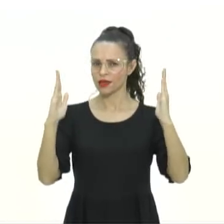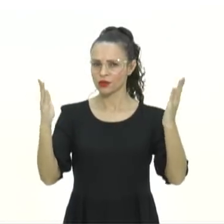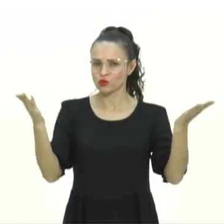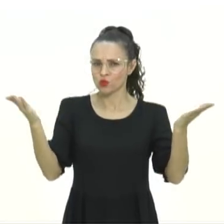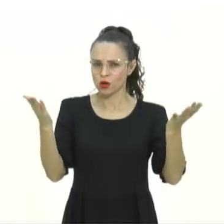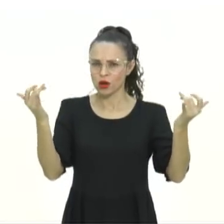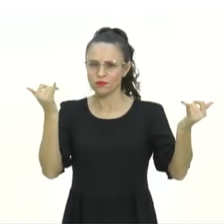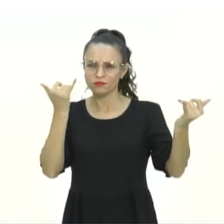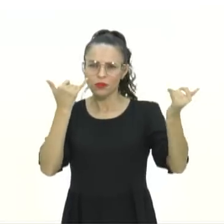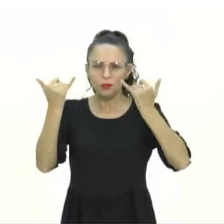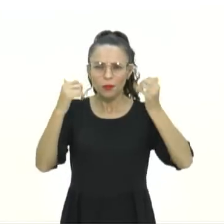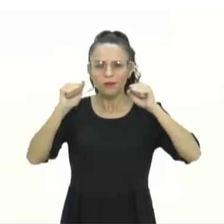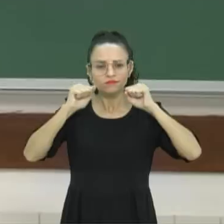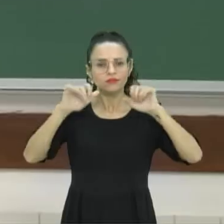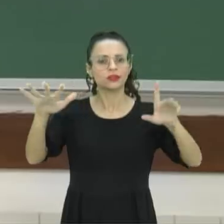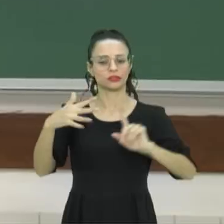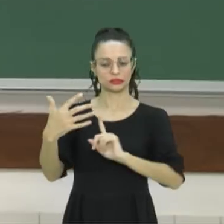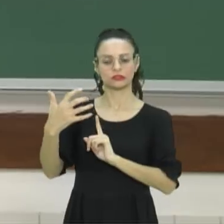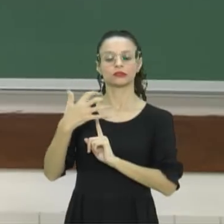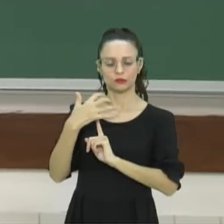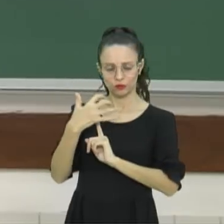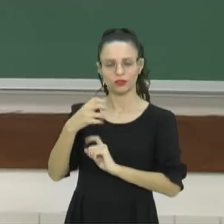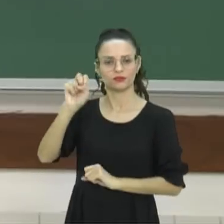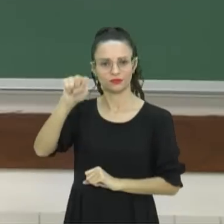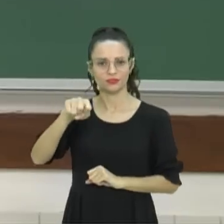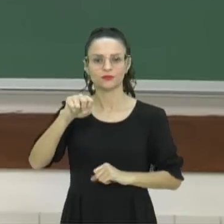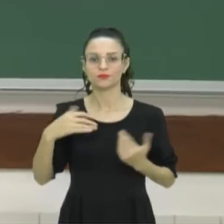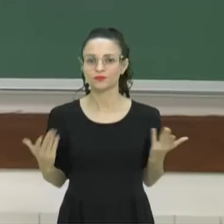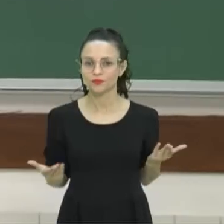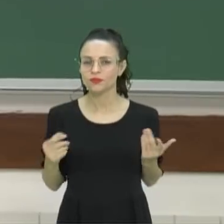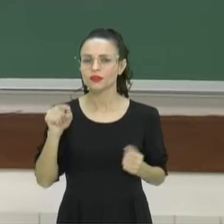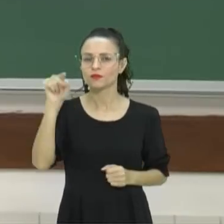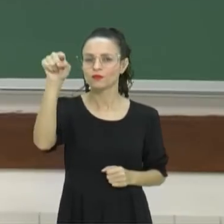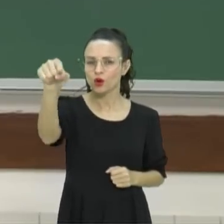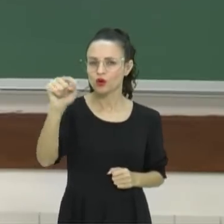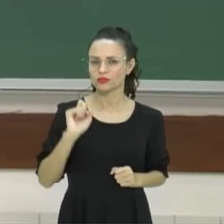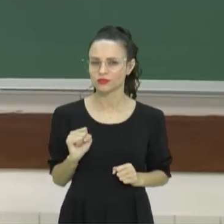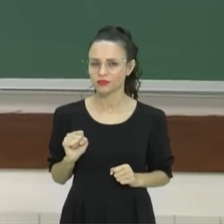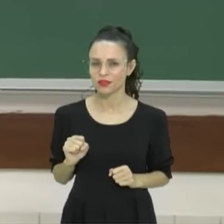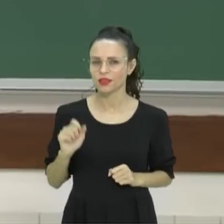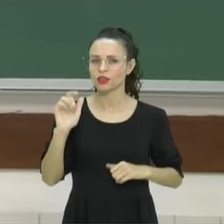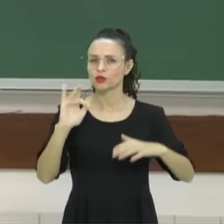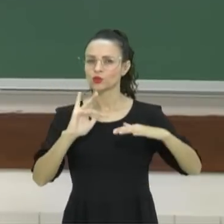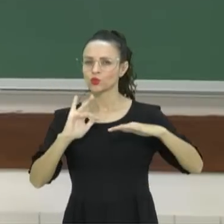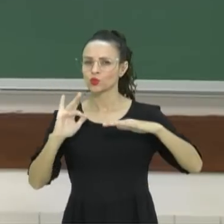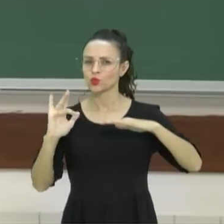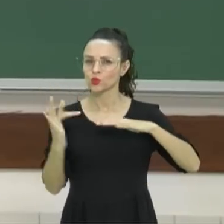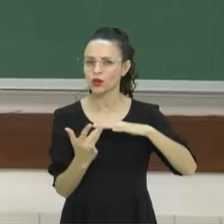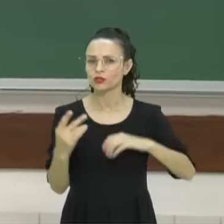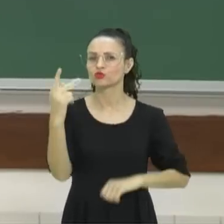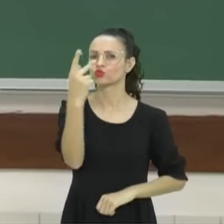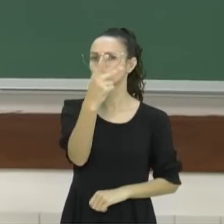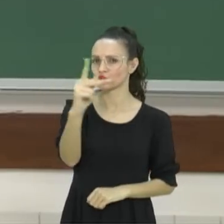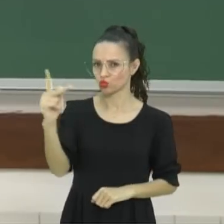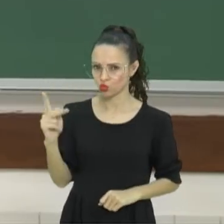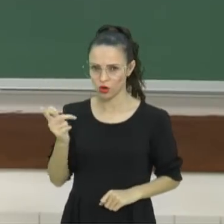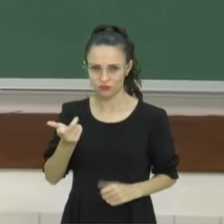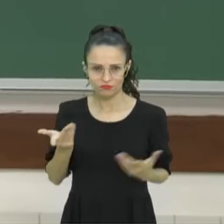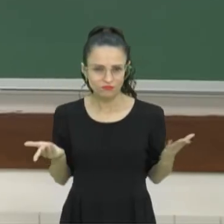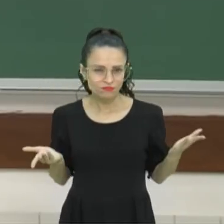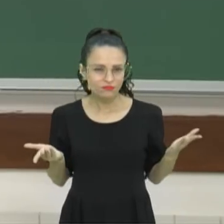nos afeta diretamente. Afinal, você, em suas redes sociais virtuais, não